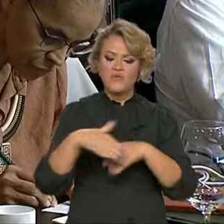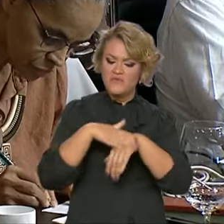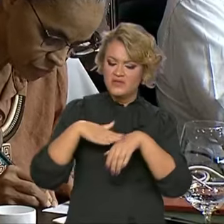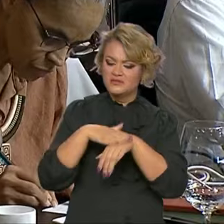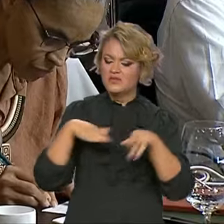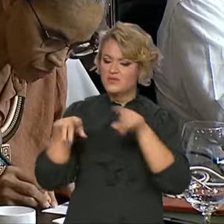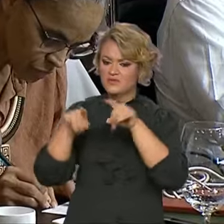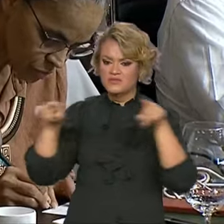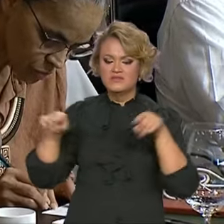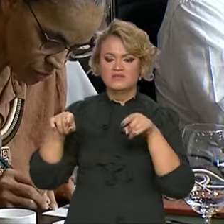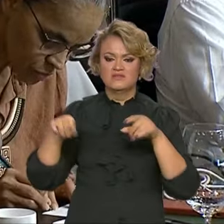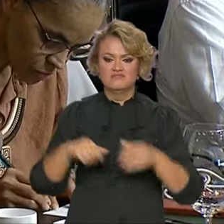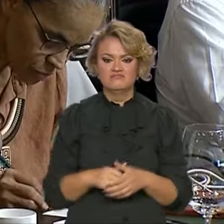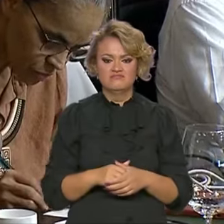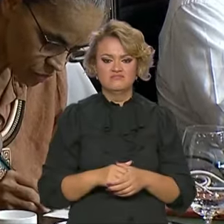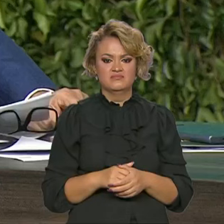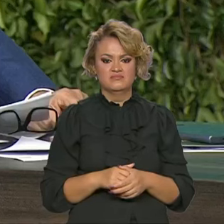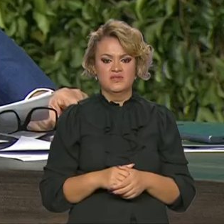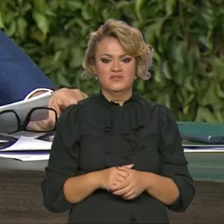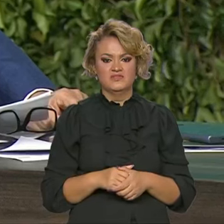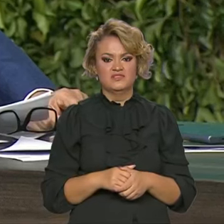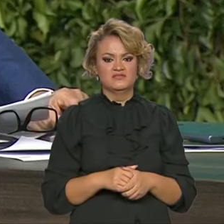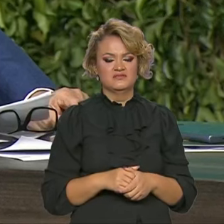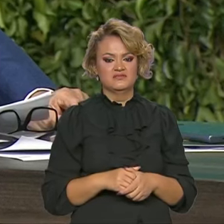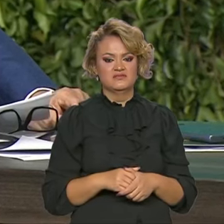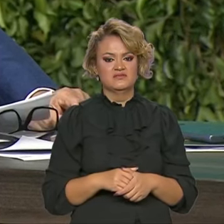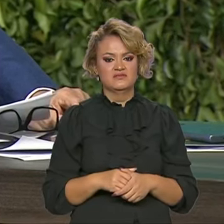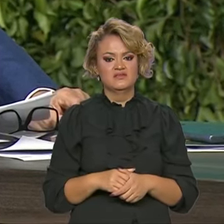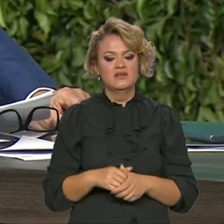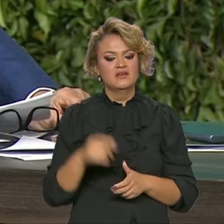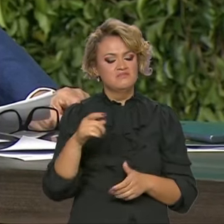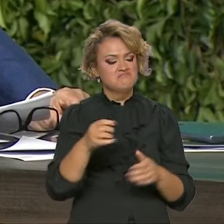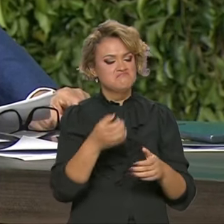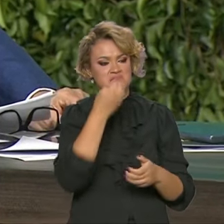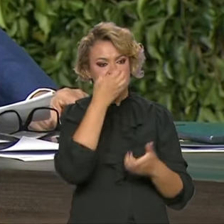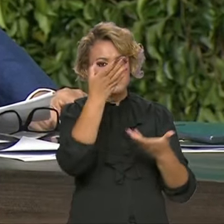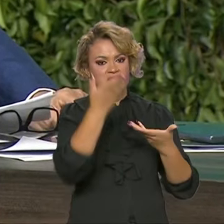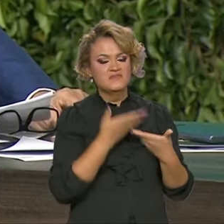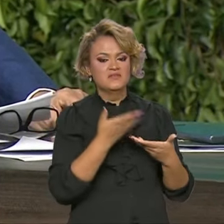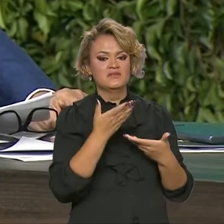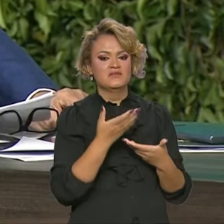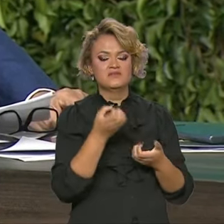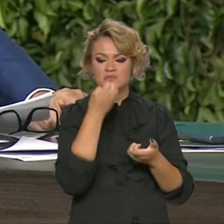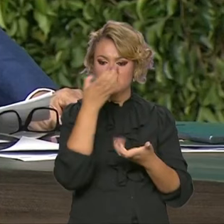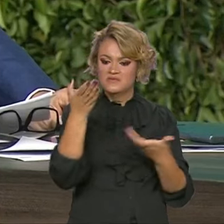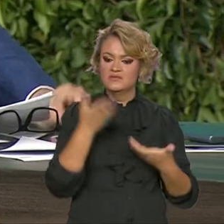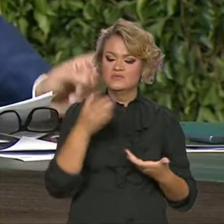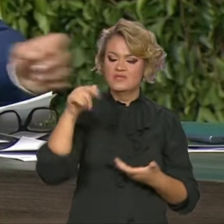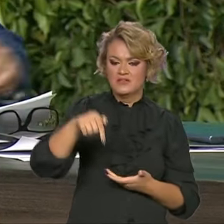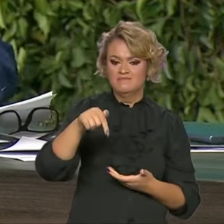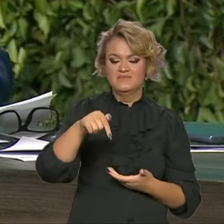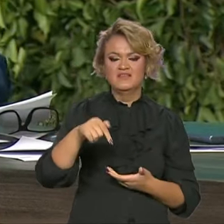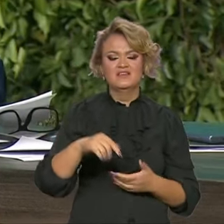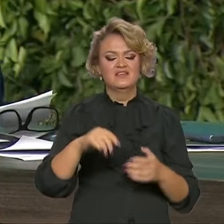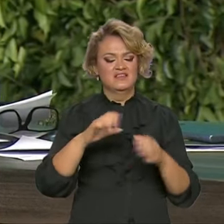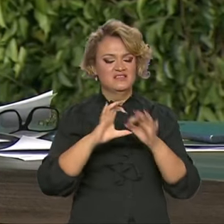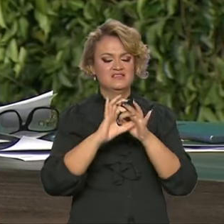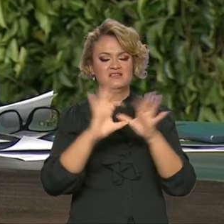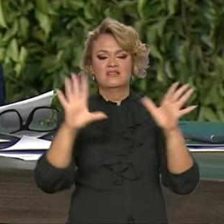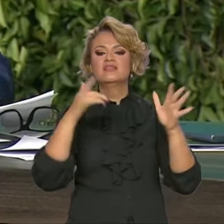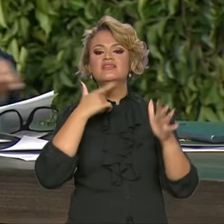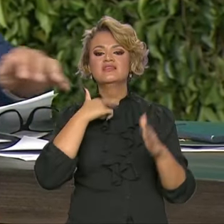receber a todos aqui no nosso país. Sejam muito bem-vindos e sintam-se em